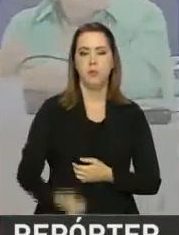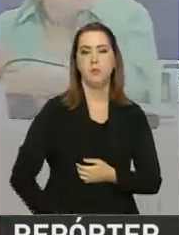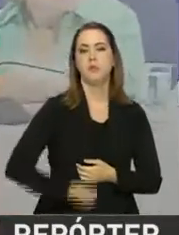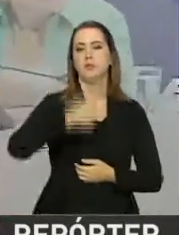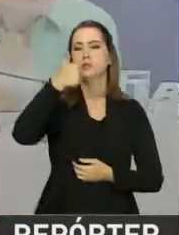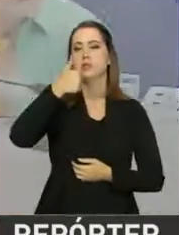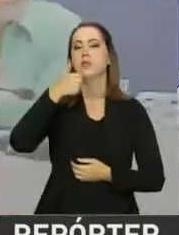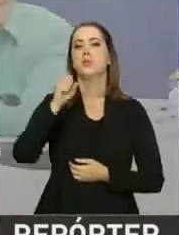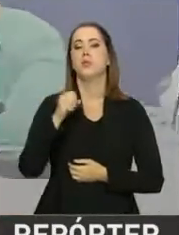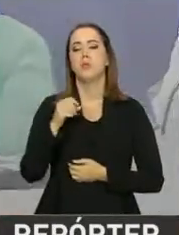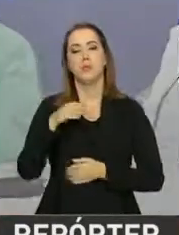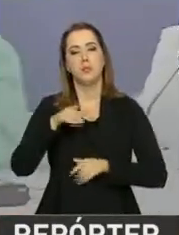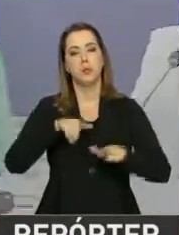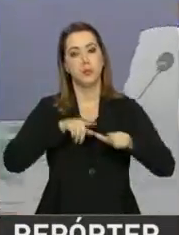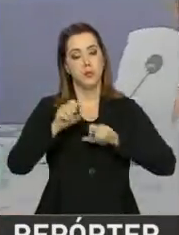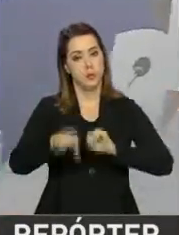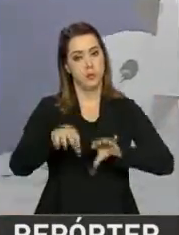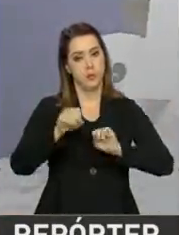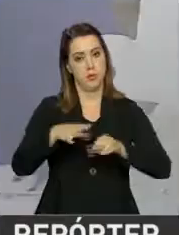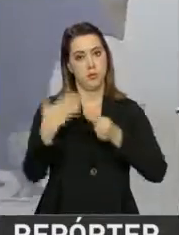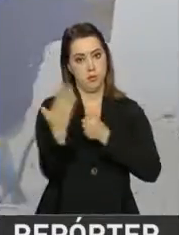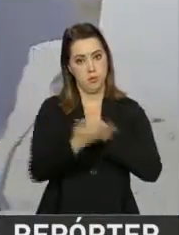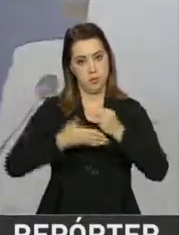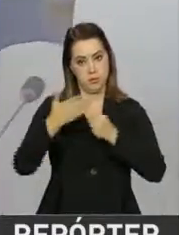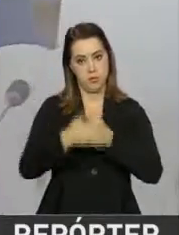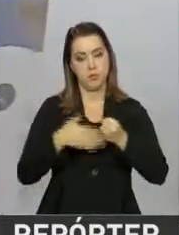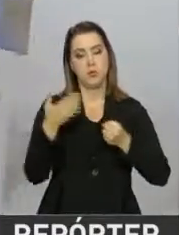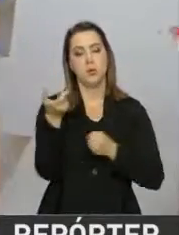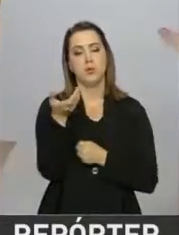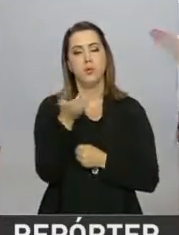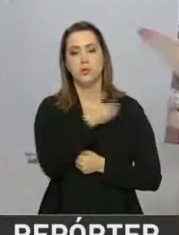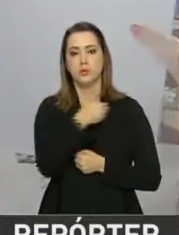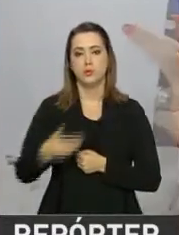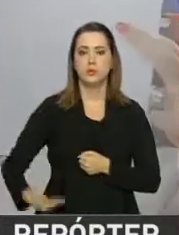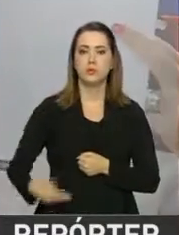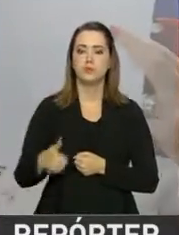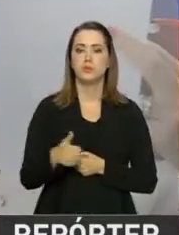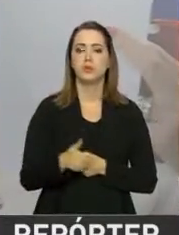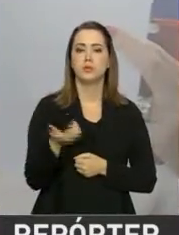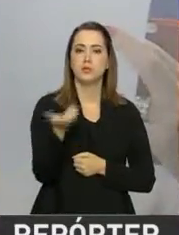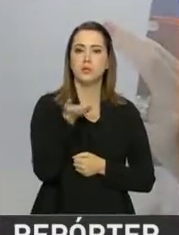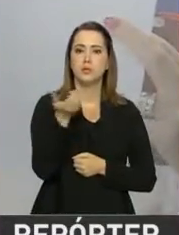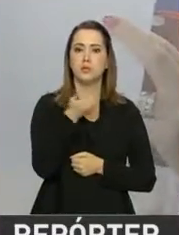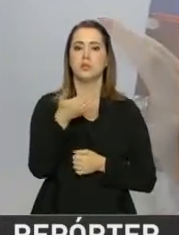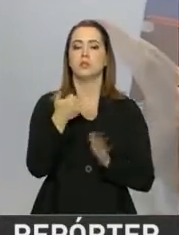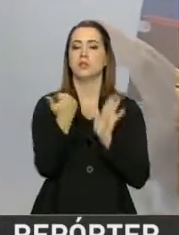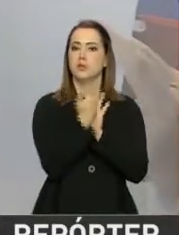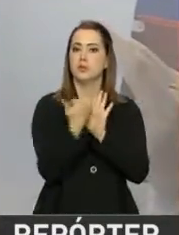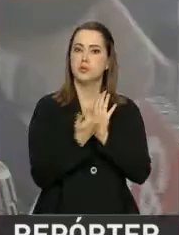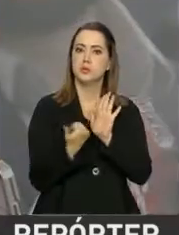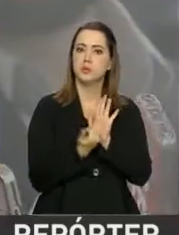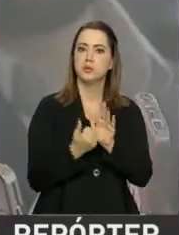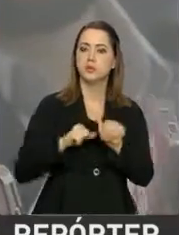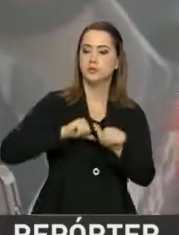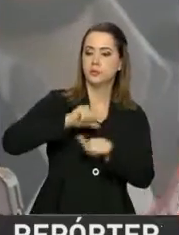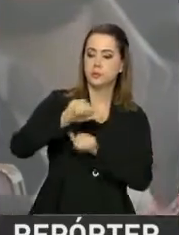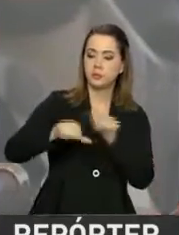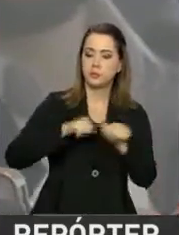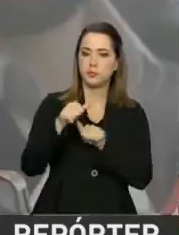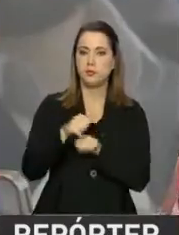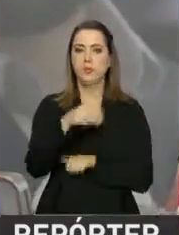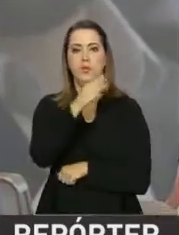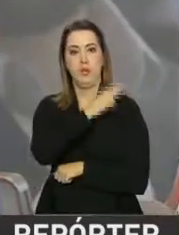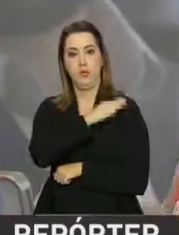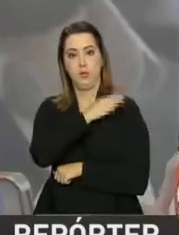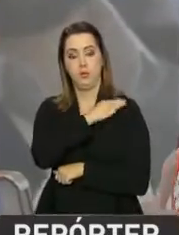qualidade da educação básica no país O governo pretende reforçar as políticas públicas e fazer uma reformulação total no ensino médio brasileiro a